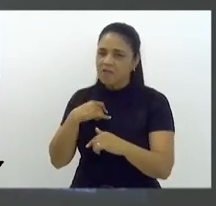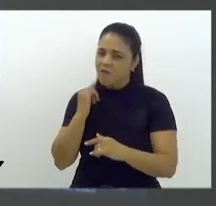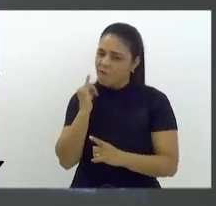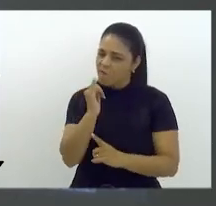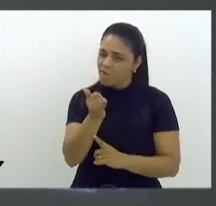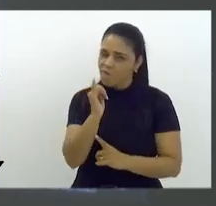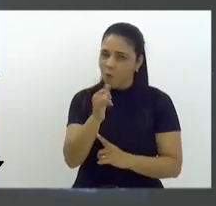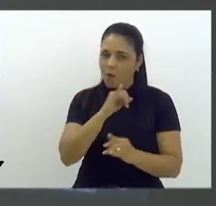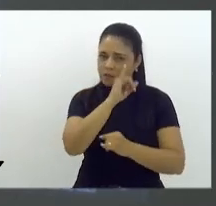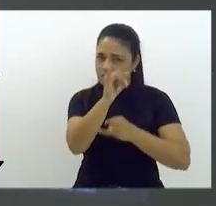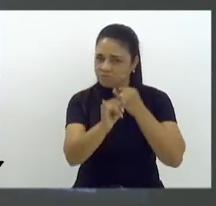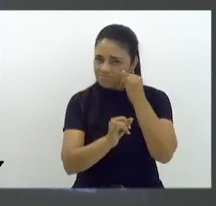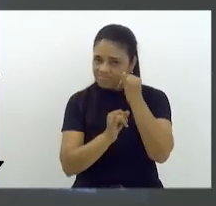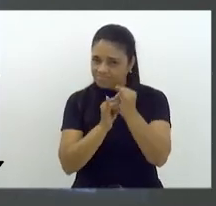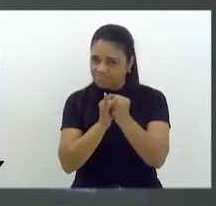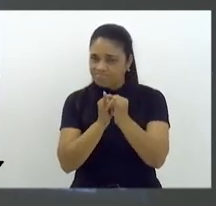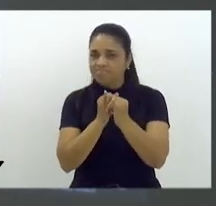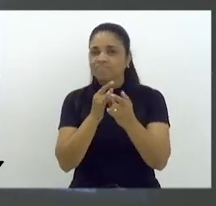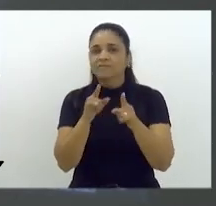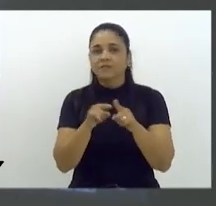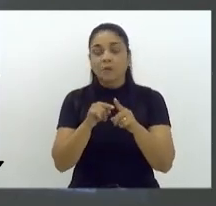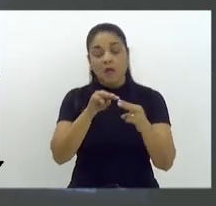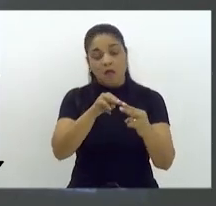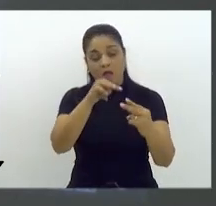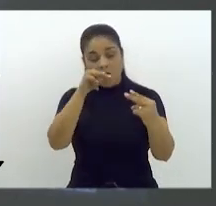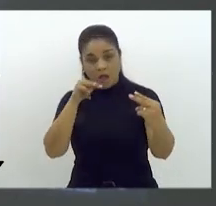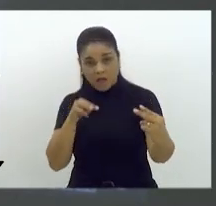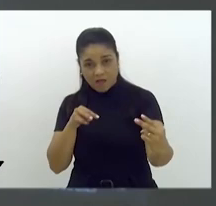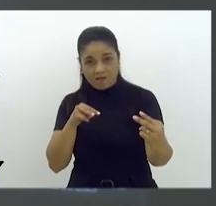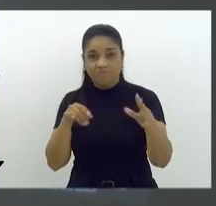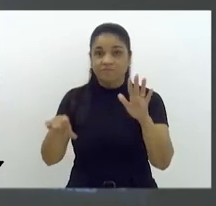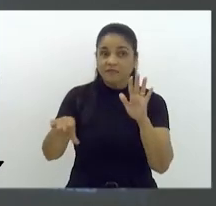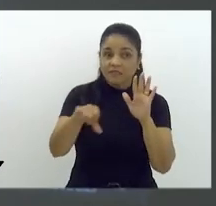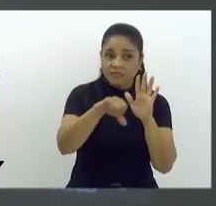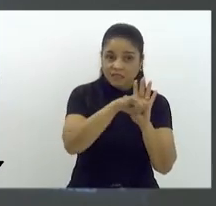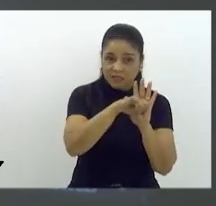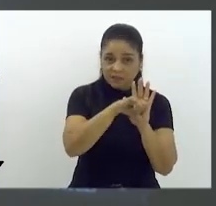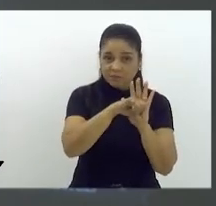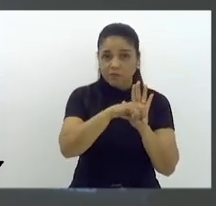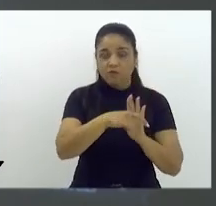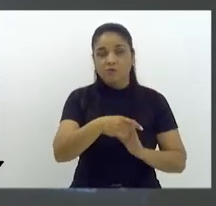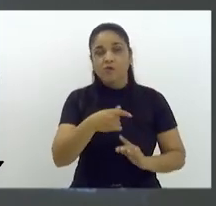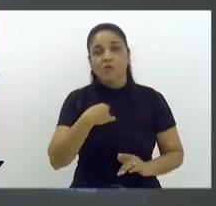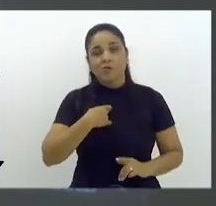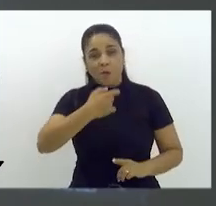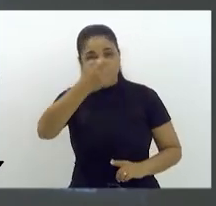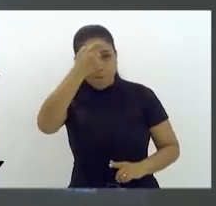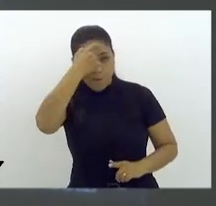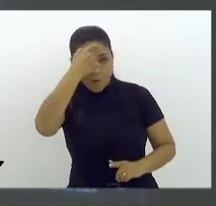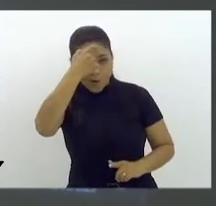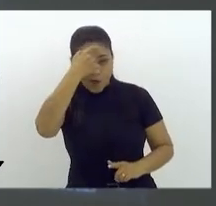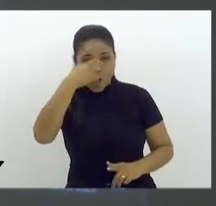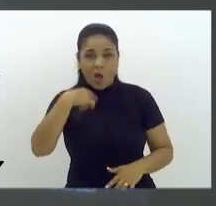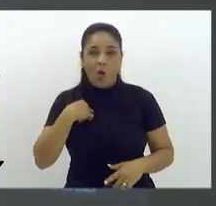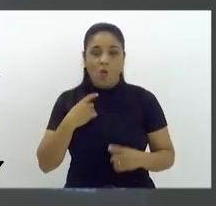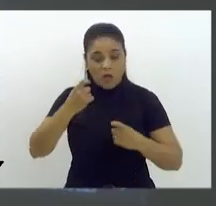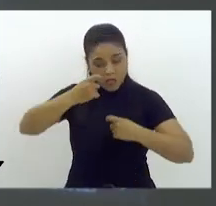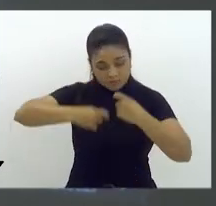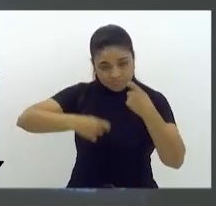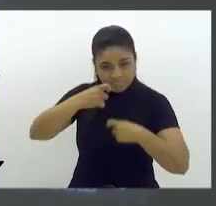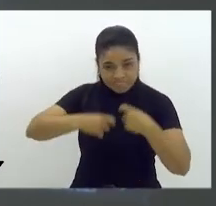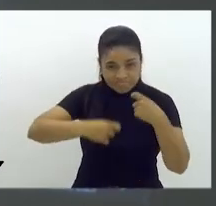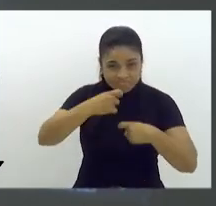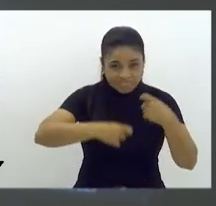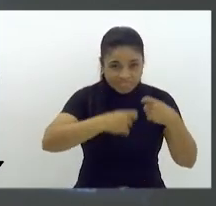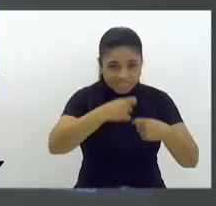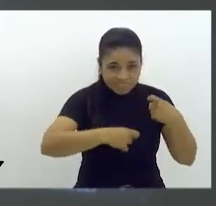e ou em ambientes virtual E aí são crimes normalmente contra honra contra dignidade sexual nós vamos ver que nós temos